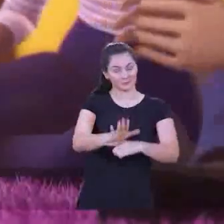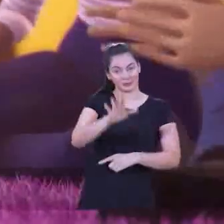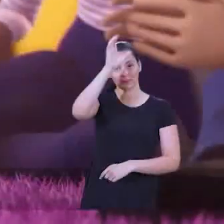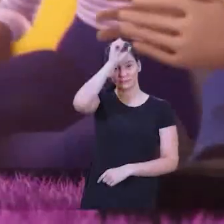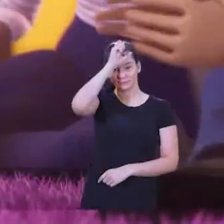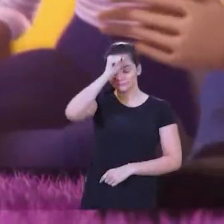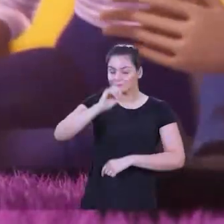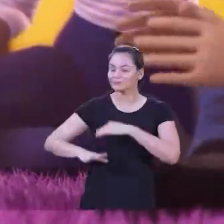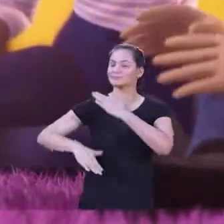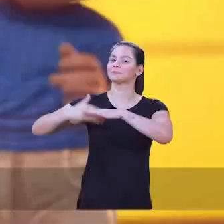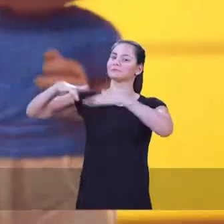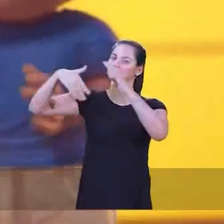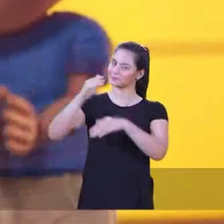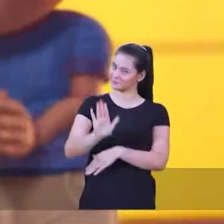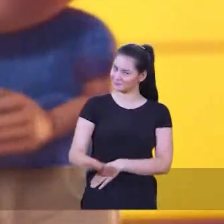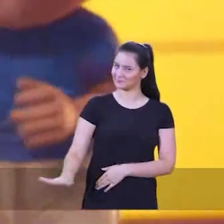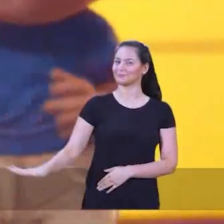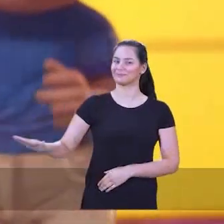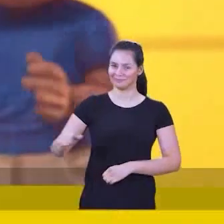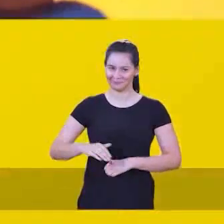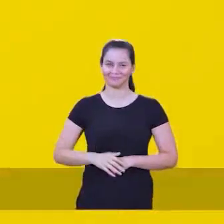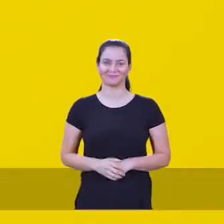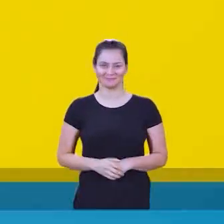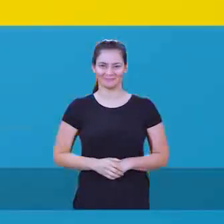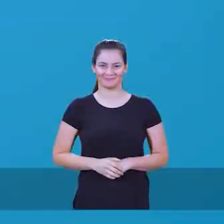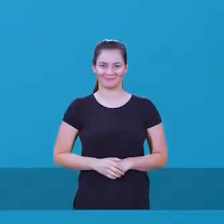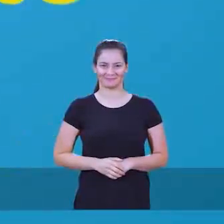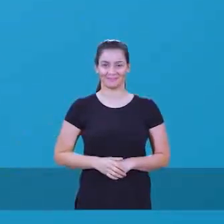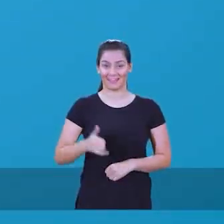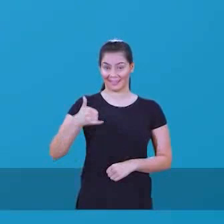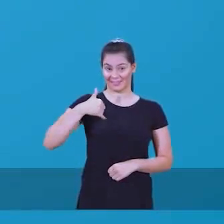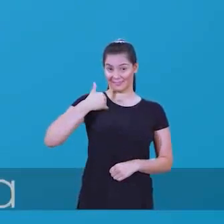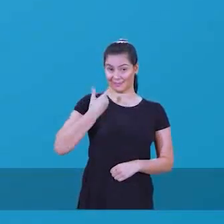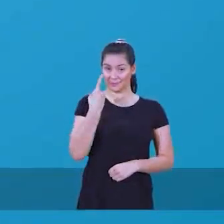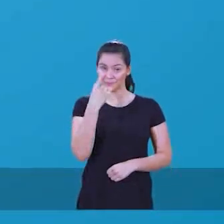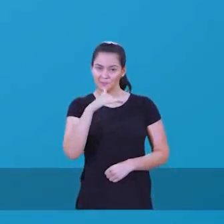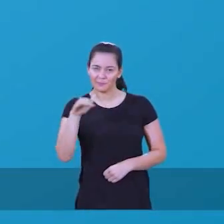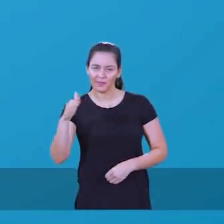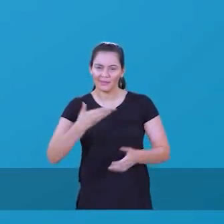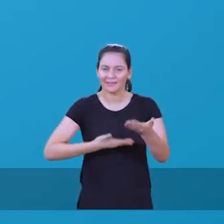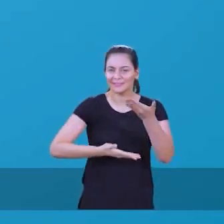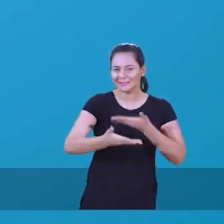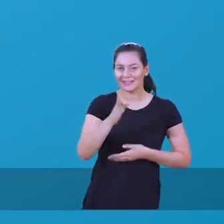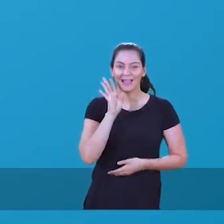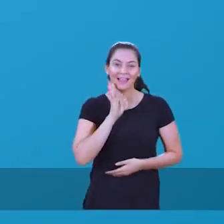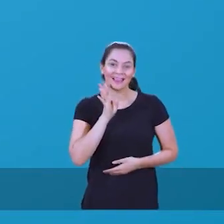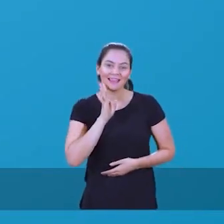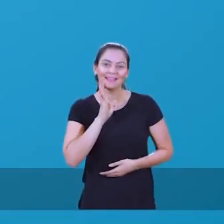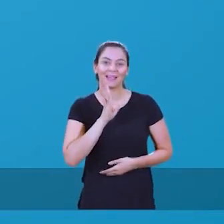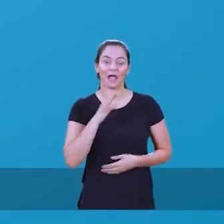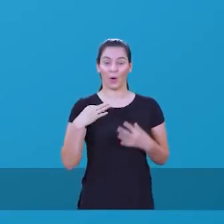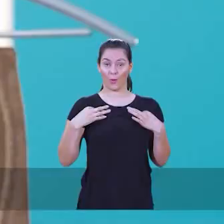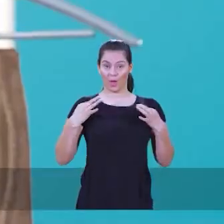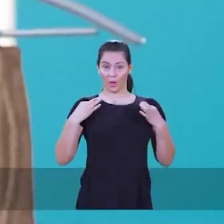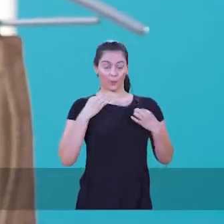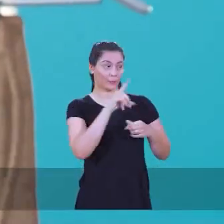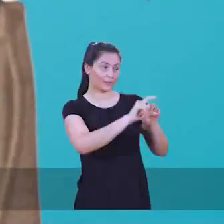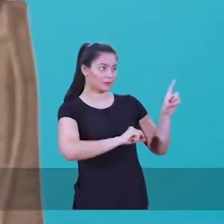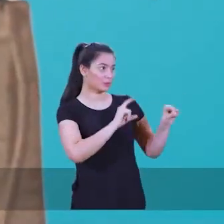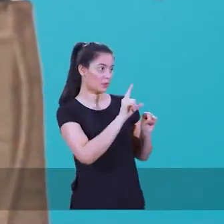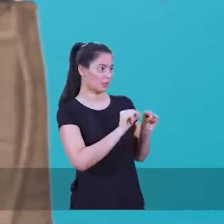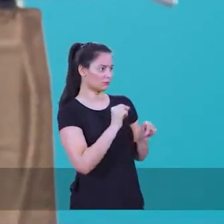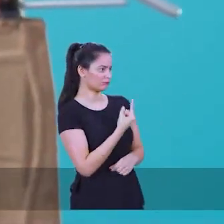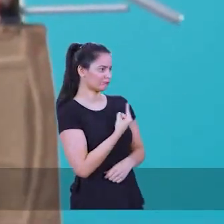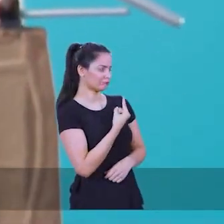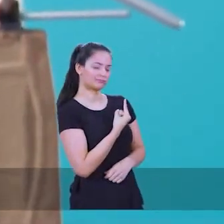e ajudar no aprendizado e desenvolvimento do seu pequeno. Com 1 ano e meio, uma interação legal pode ser a escolha da roupa. Ao